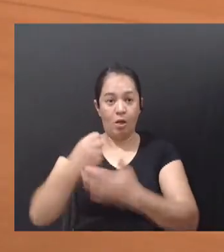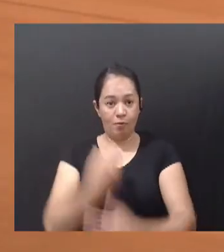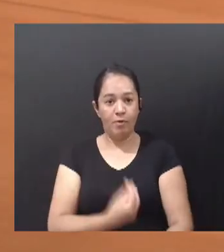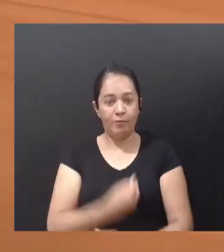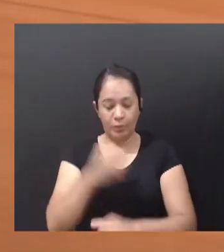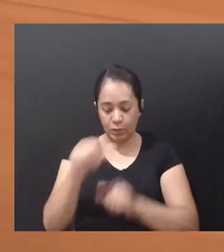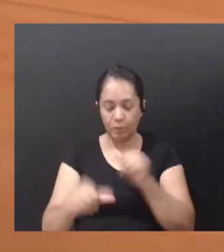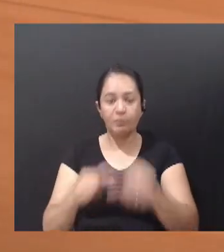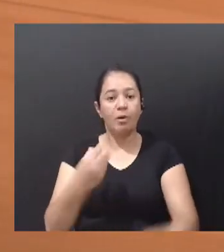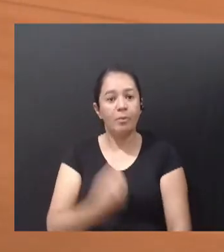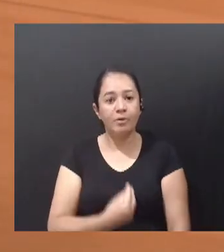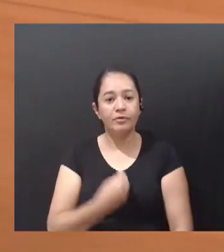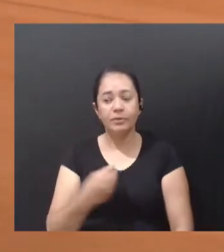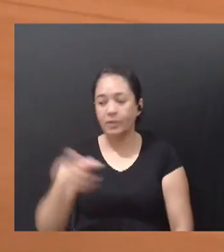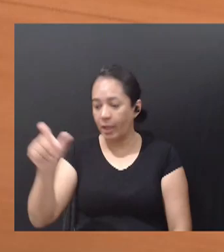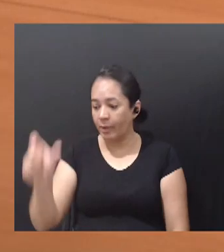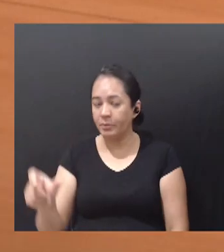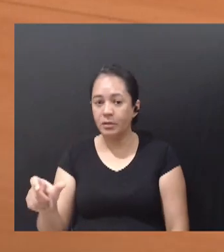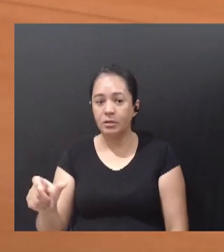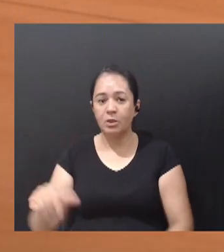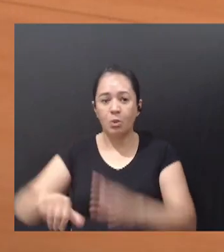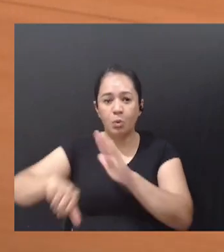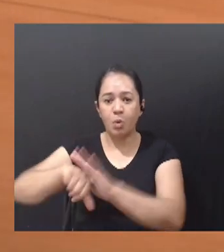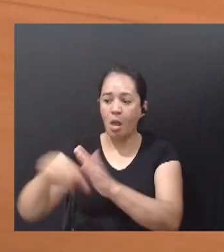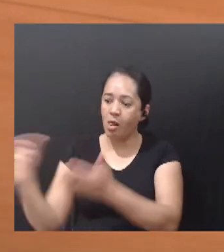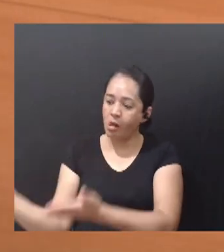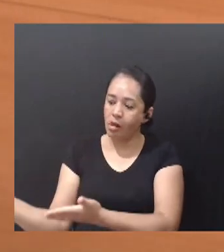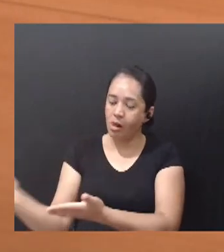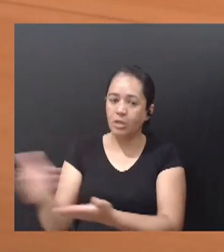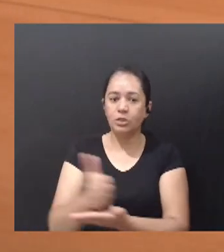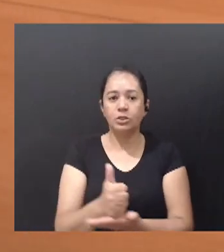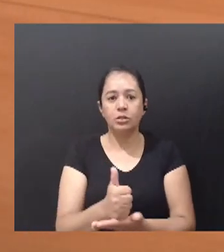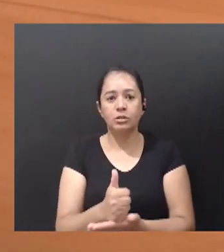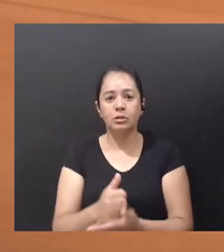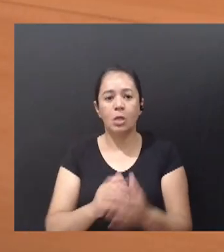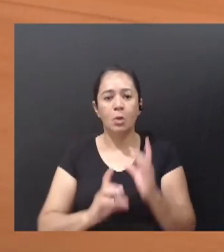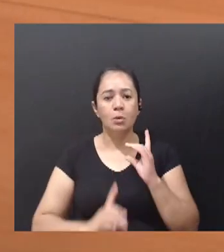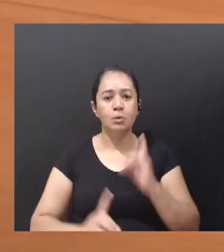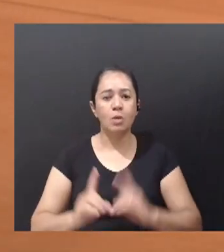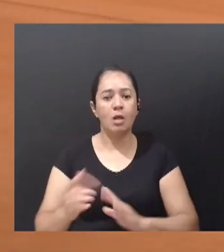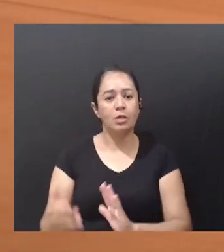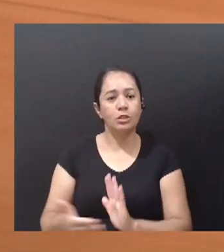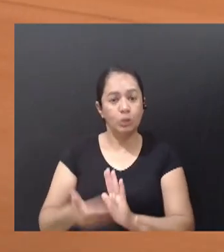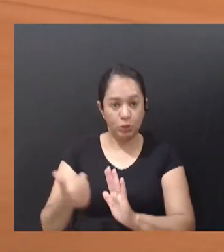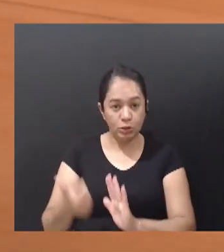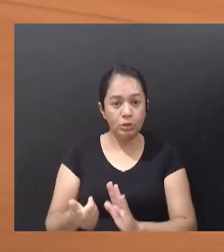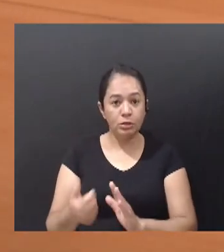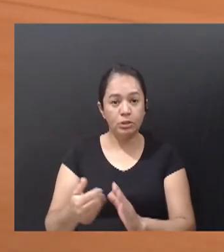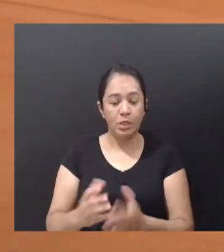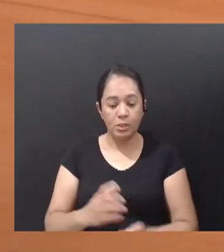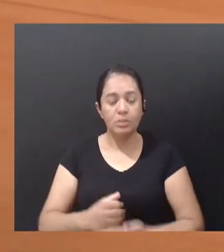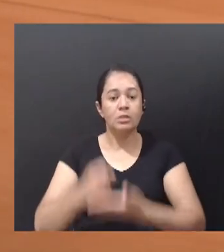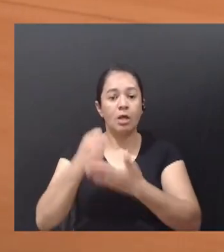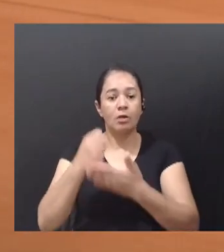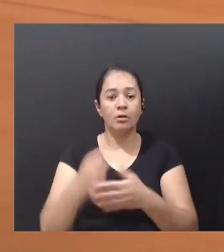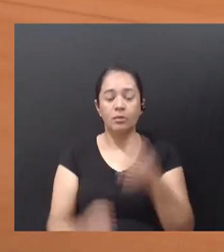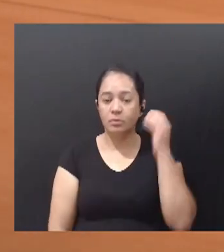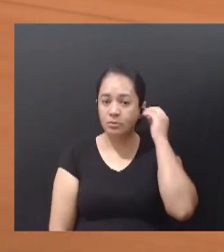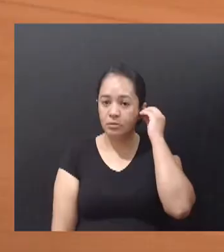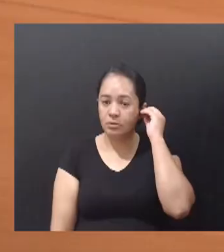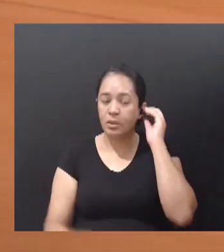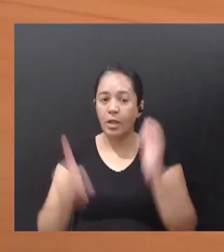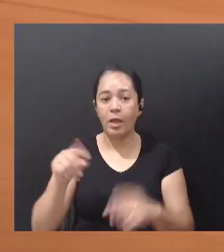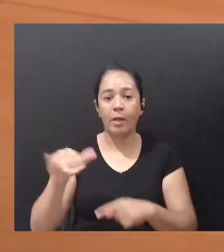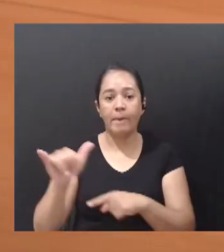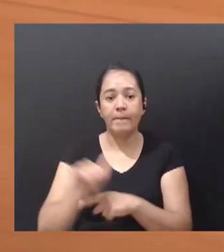uma pessoa que está no crime, tirar uma pessoa que está na depressão, tá ligado? E também é uma ferramenta que ensina como